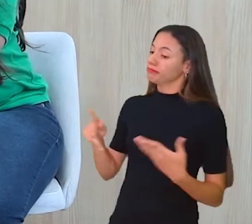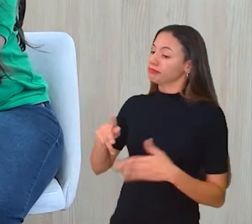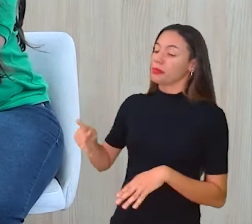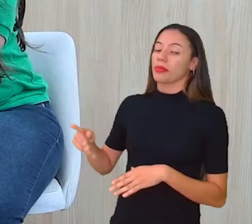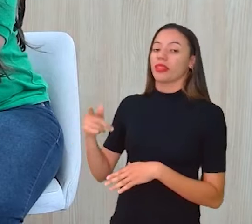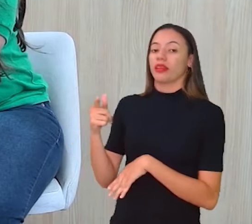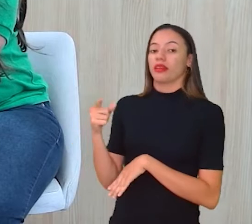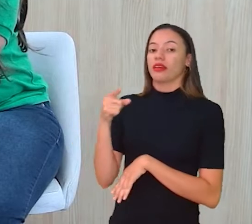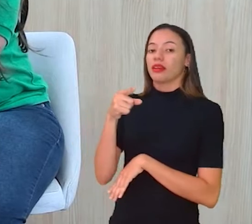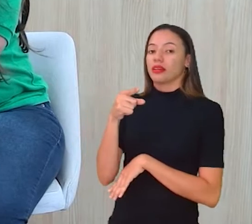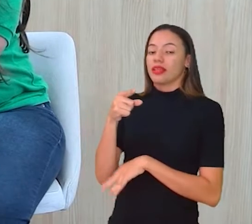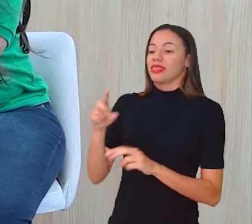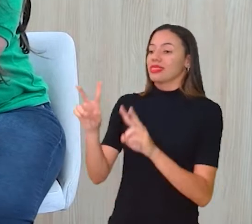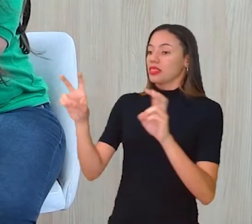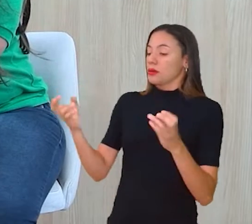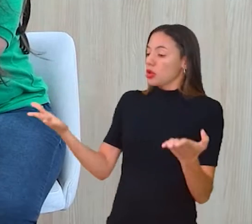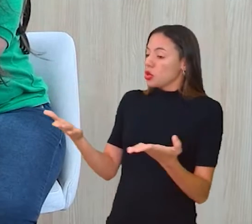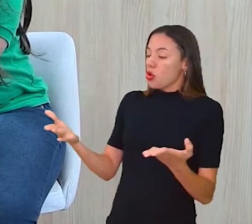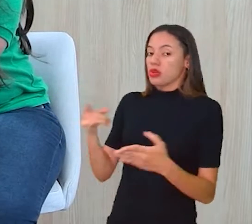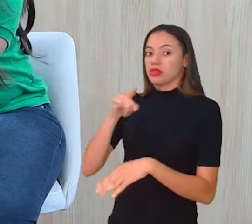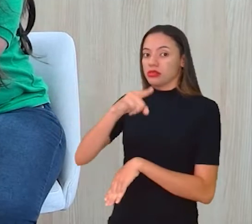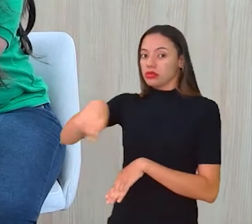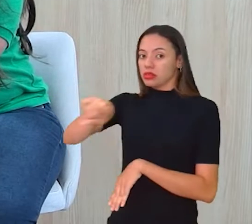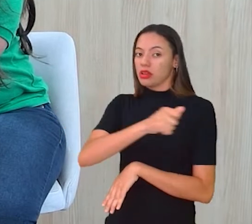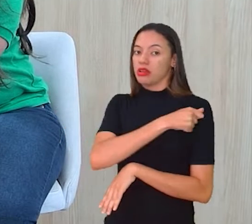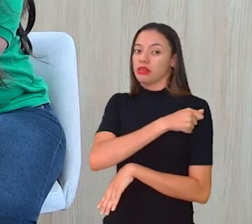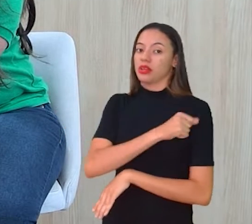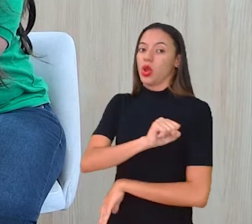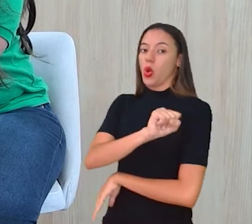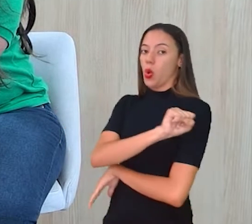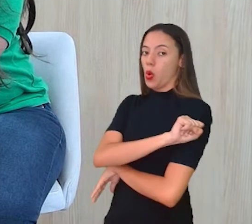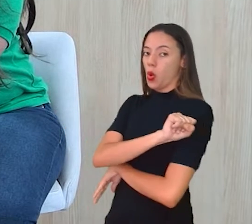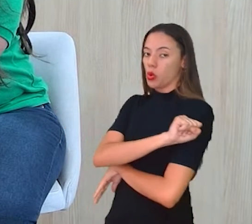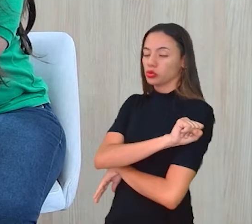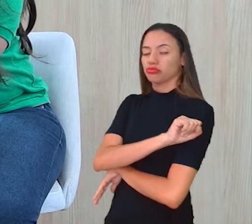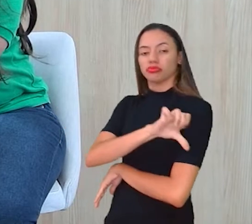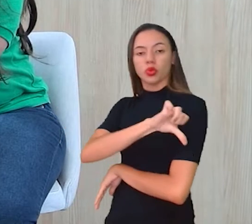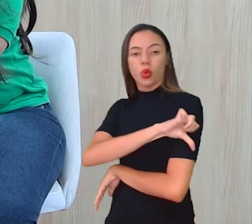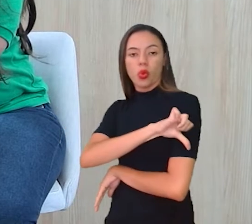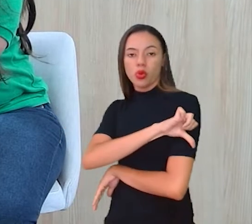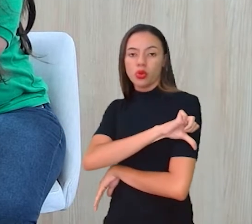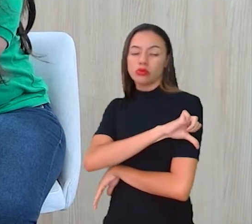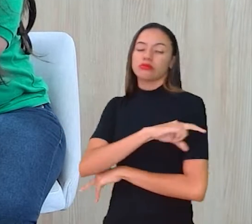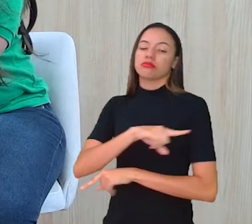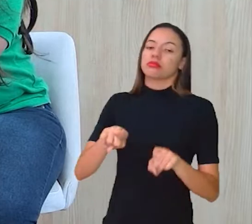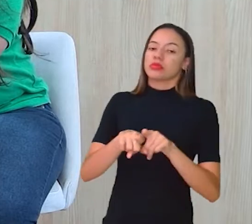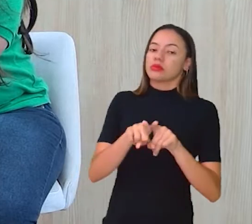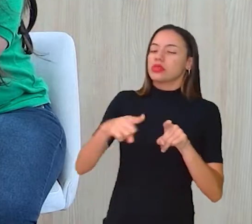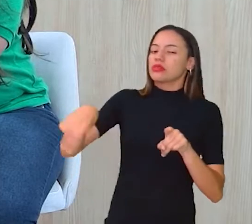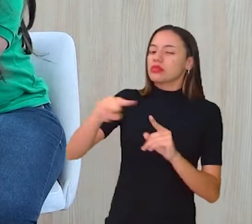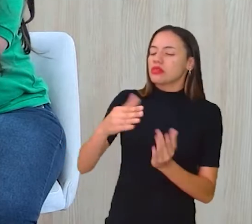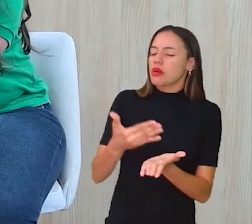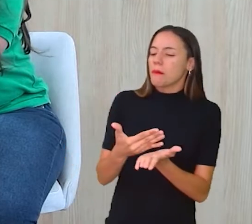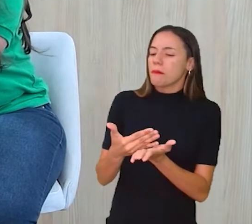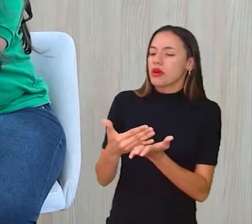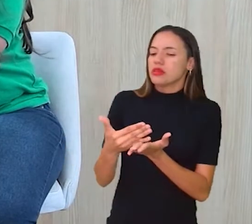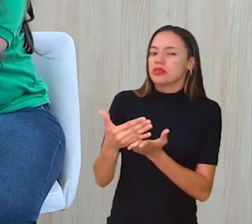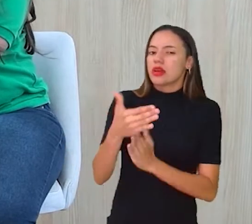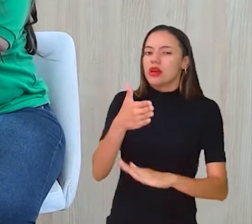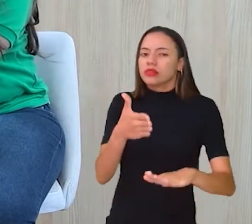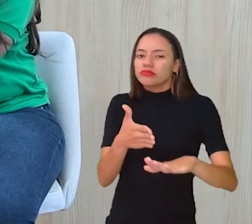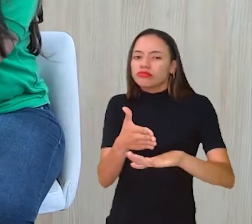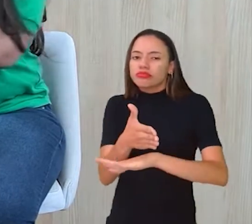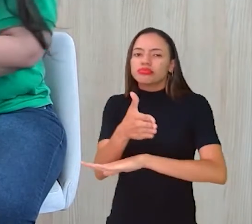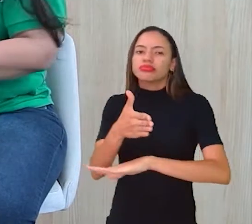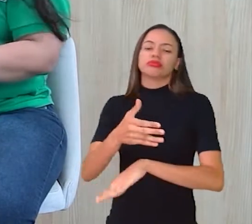ele para o estudante hoje do 8º ano, do 9º ano, quem está começando a entrar no ensino médio agora, eu